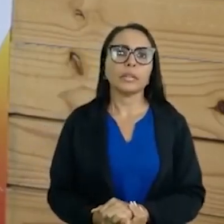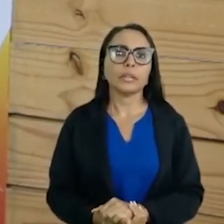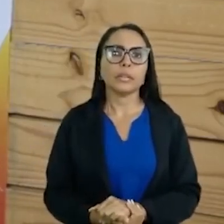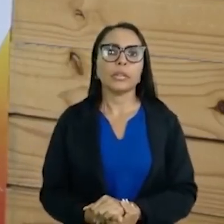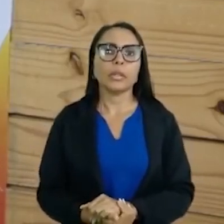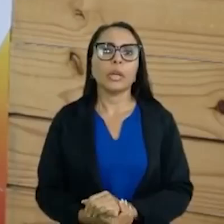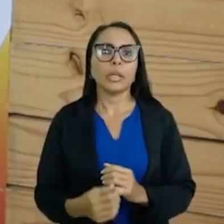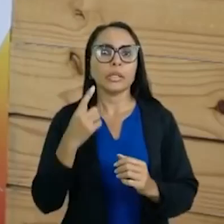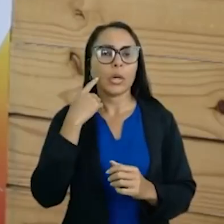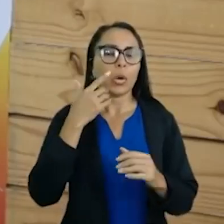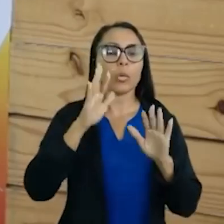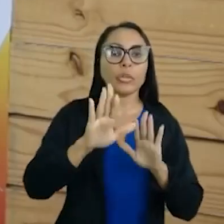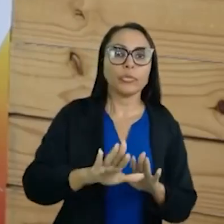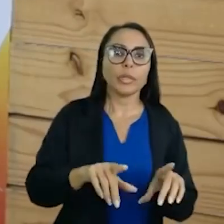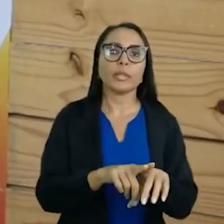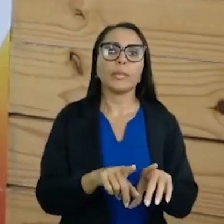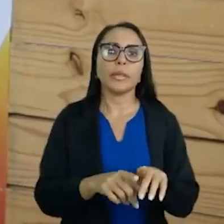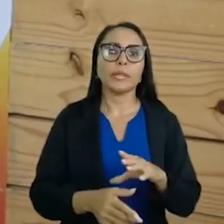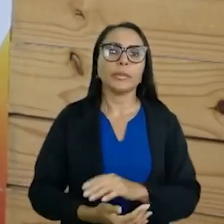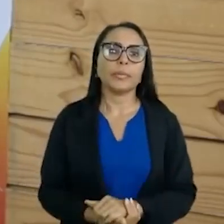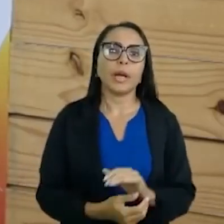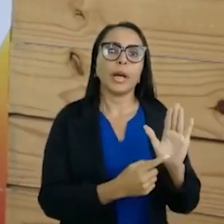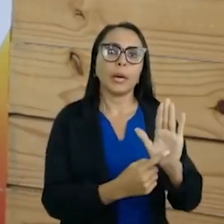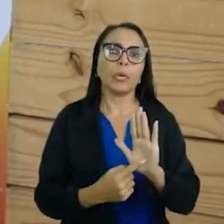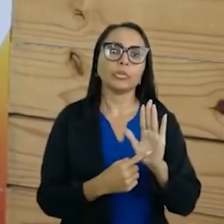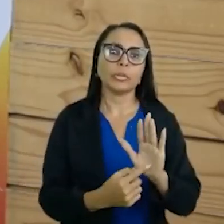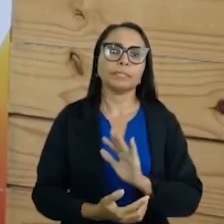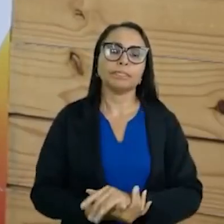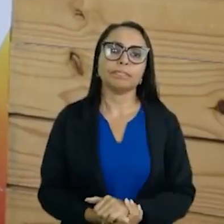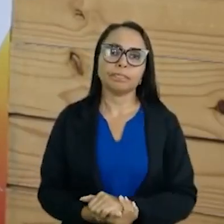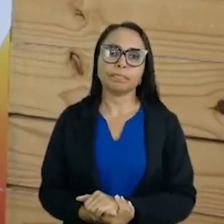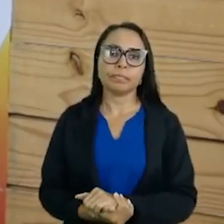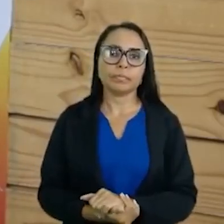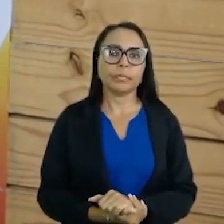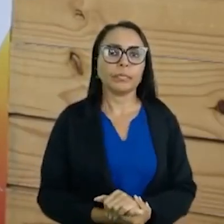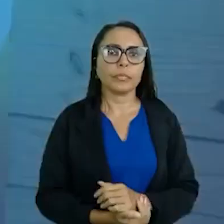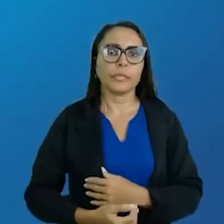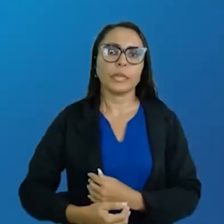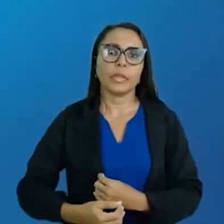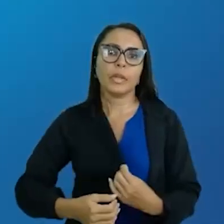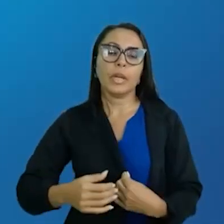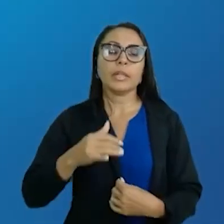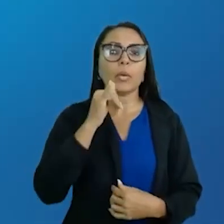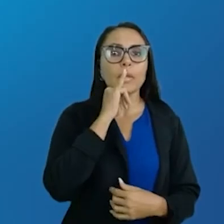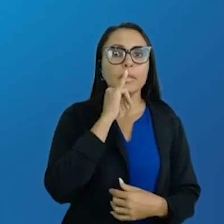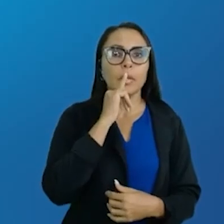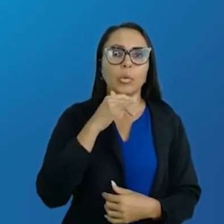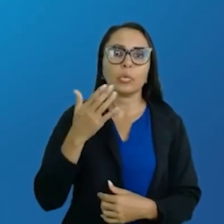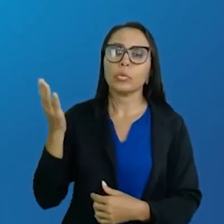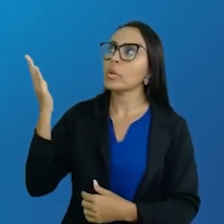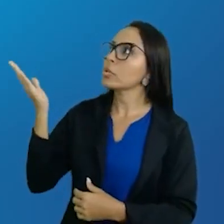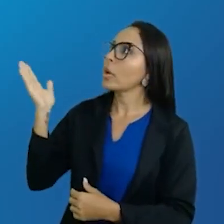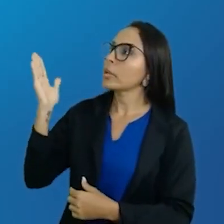é o que fica à frente, o que fica à mostra. Como eu disse no e-book, eu falo um pouco mais. E aí está um exemplo sobre como entender o comportamento